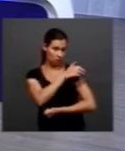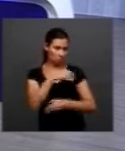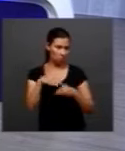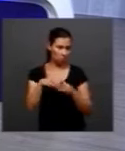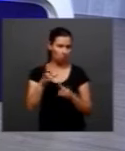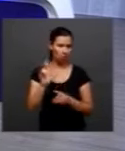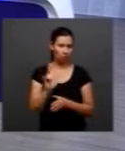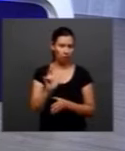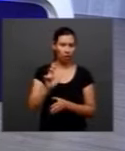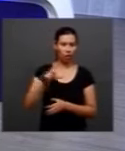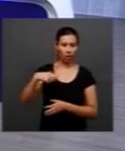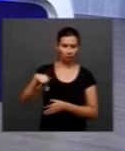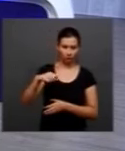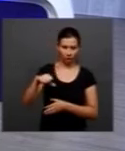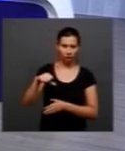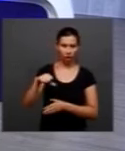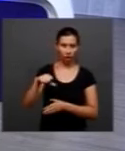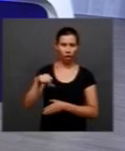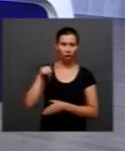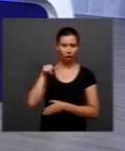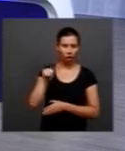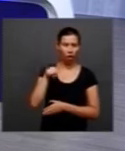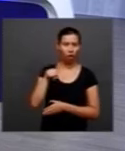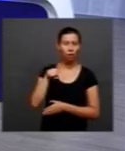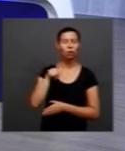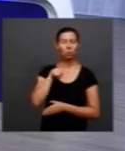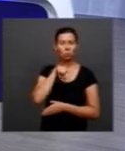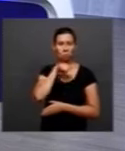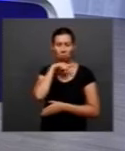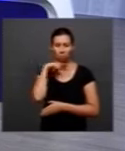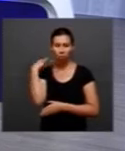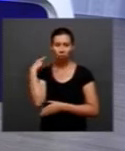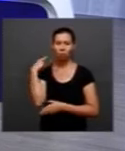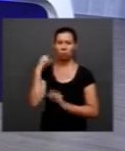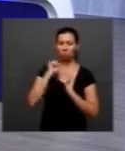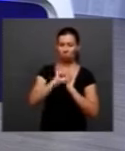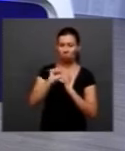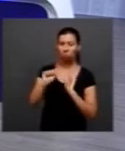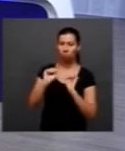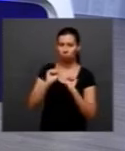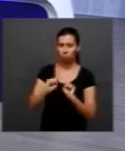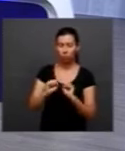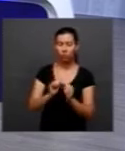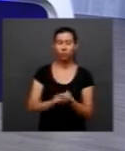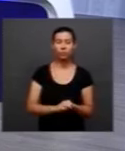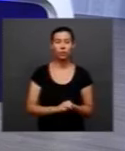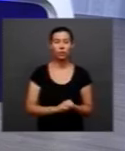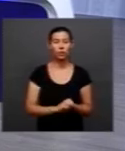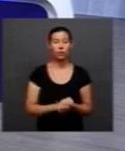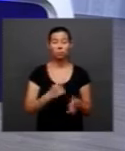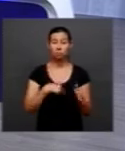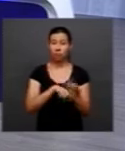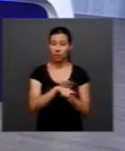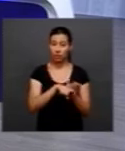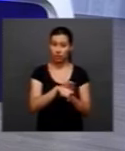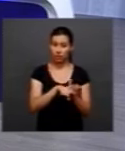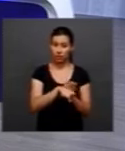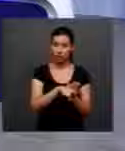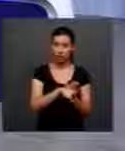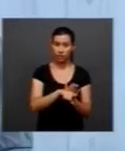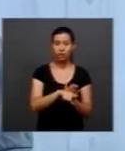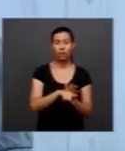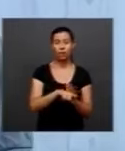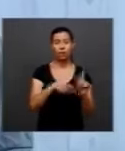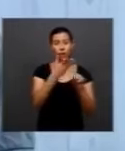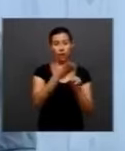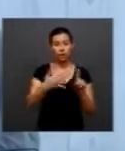estatísticas do Grupo Gay da Bahia, o GGB, que é uma das entidades que produzem dados relacionados à morte